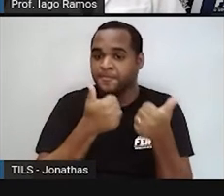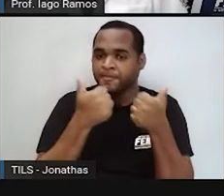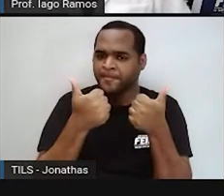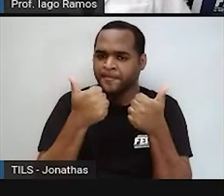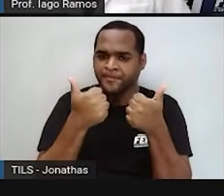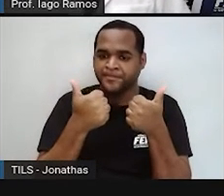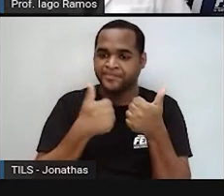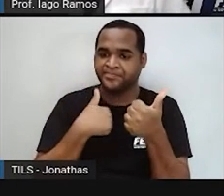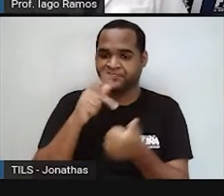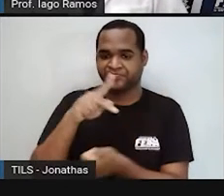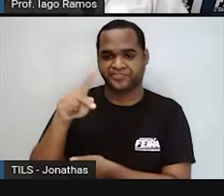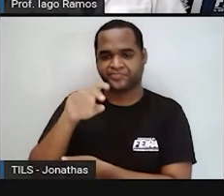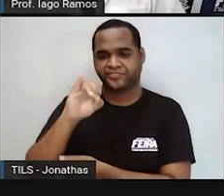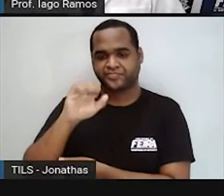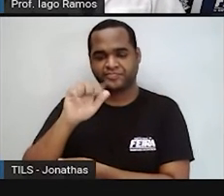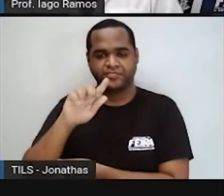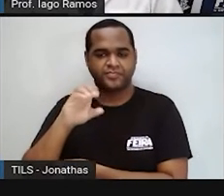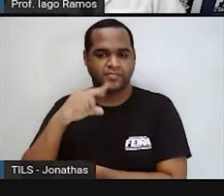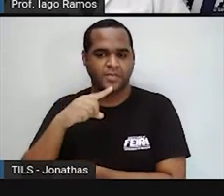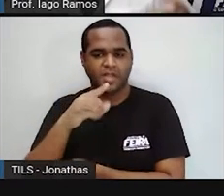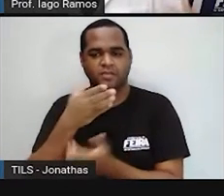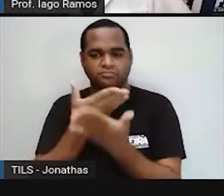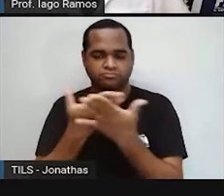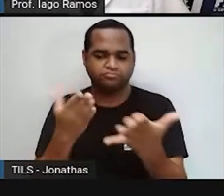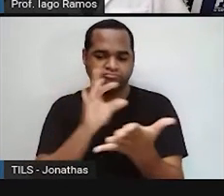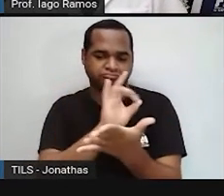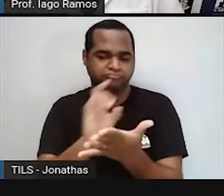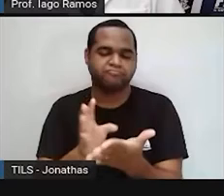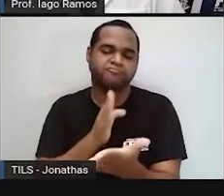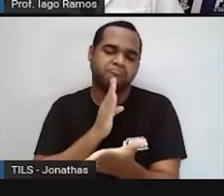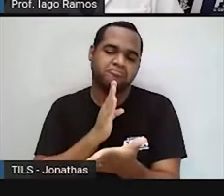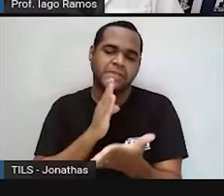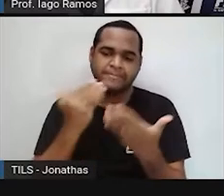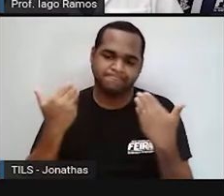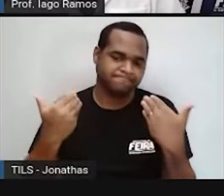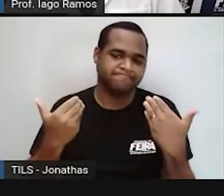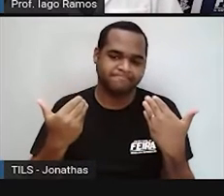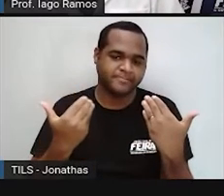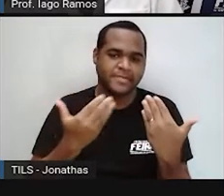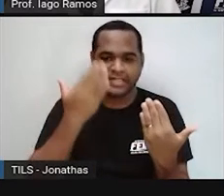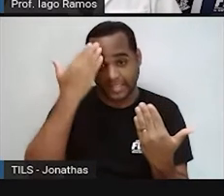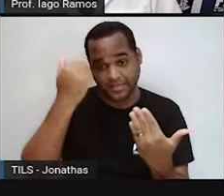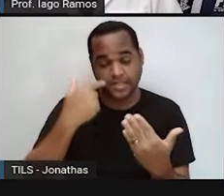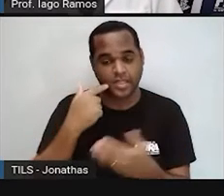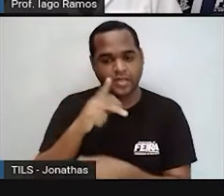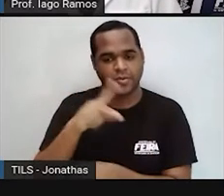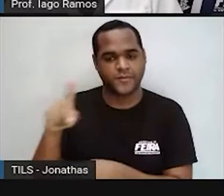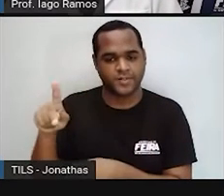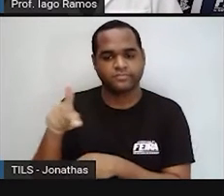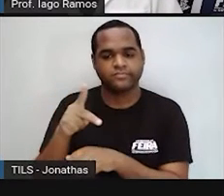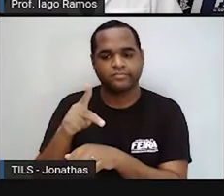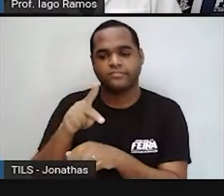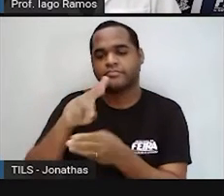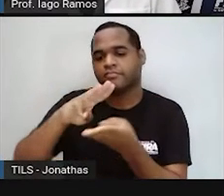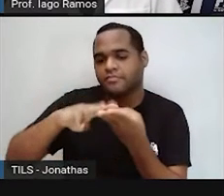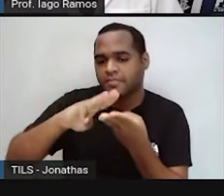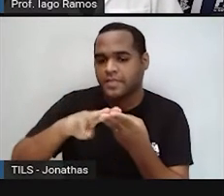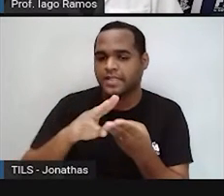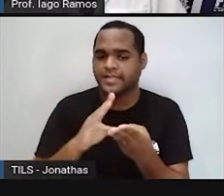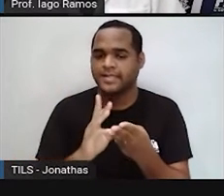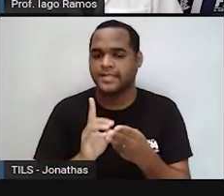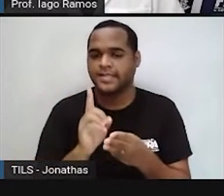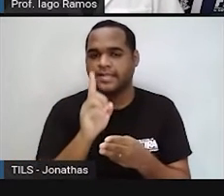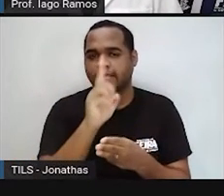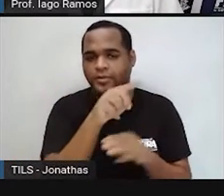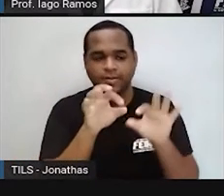eu sou professor Iago Ramos como você já me conhece eu sou professor de matemática e